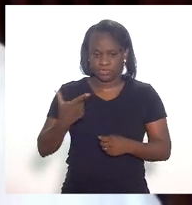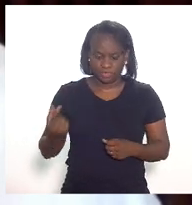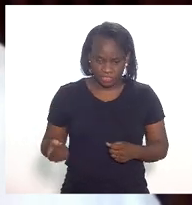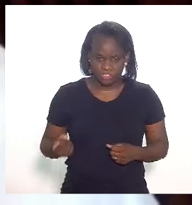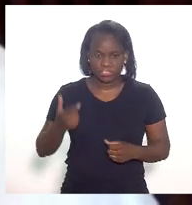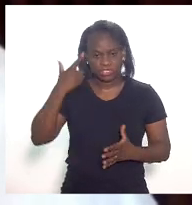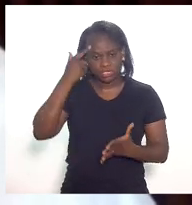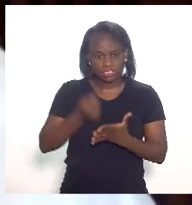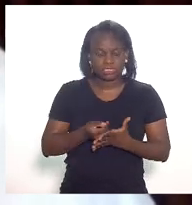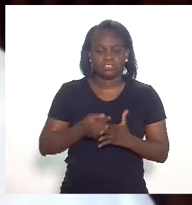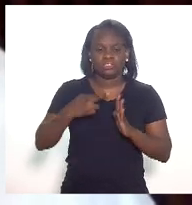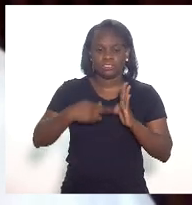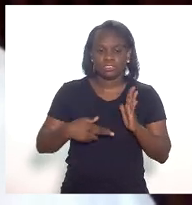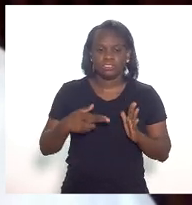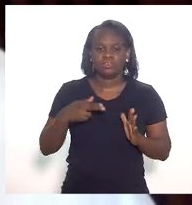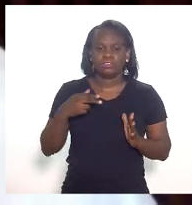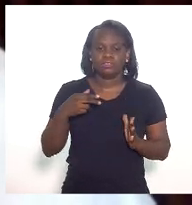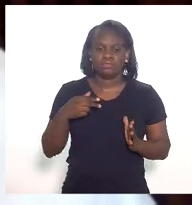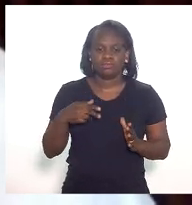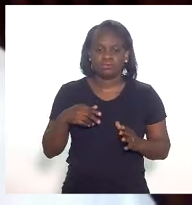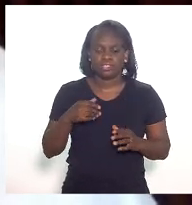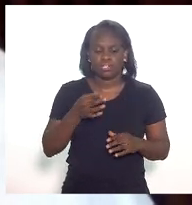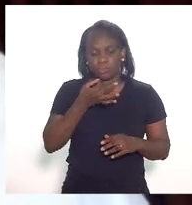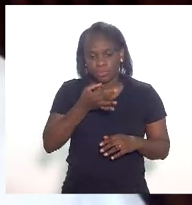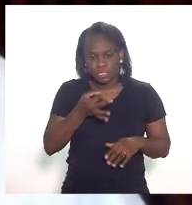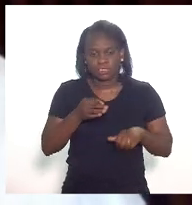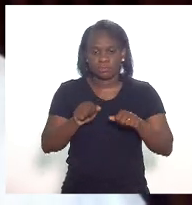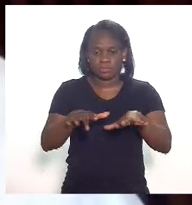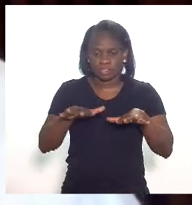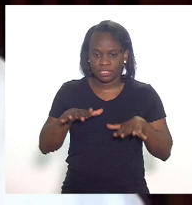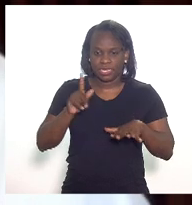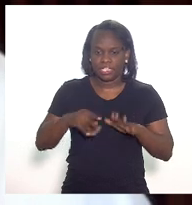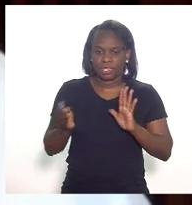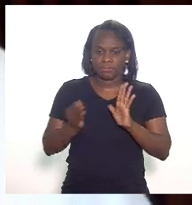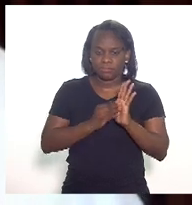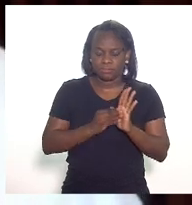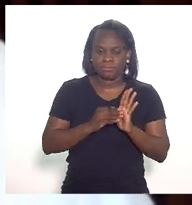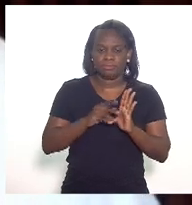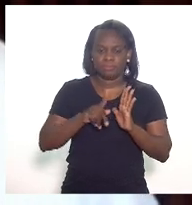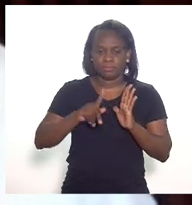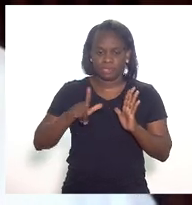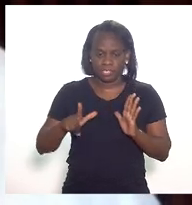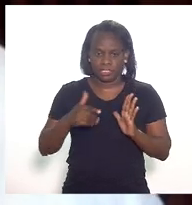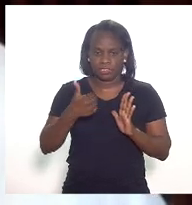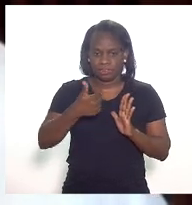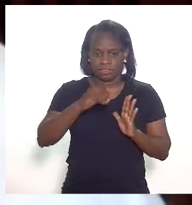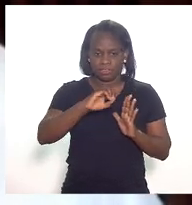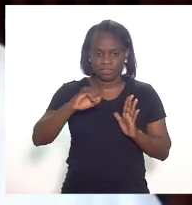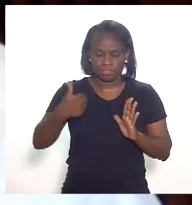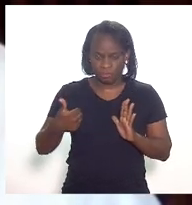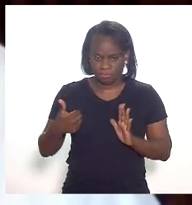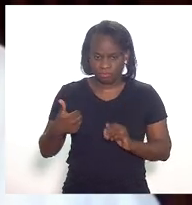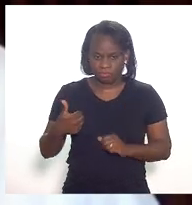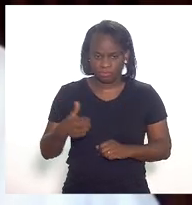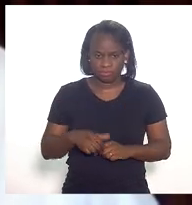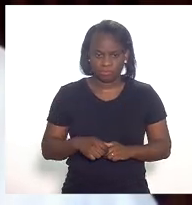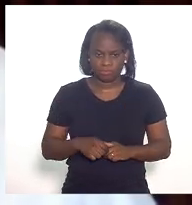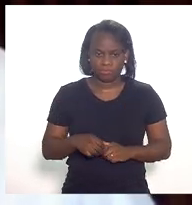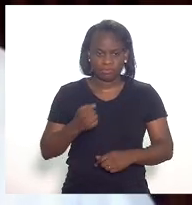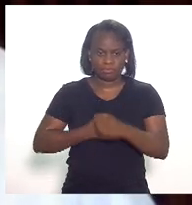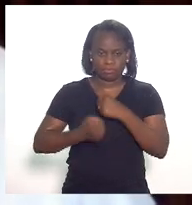é o presidente. Parecer sugerido no plenário era uma anexação ao PL 1001